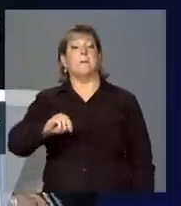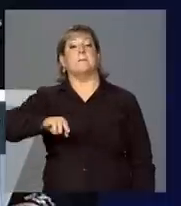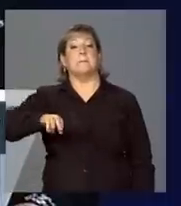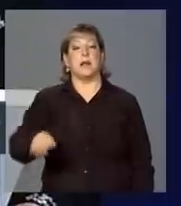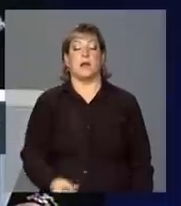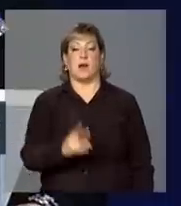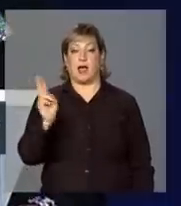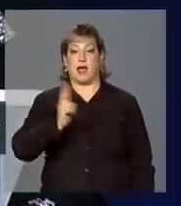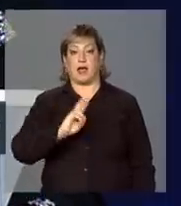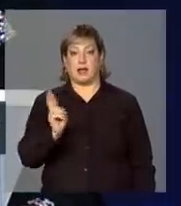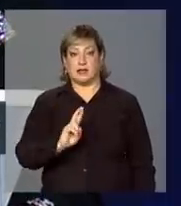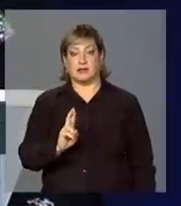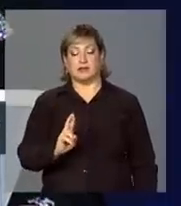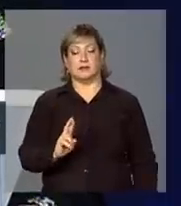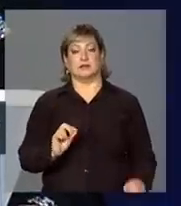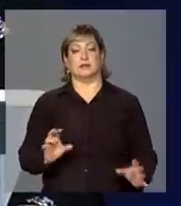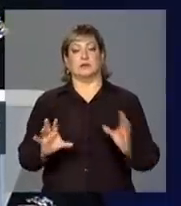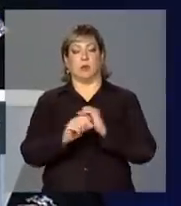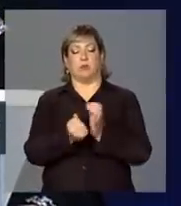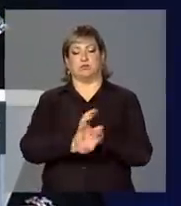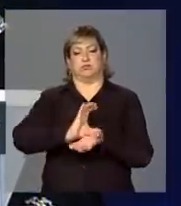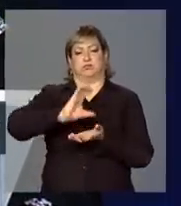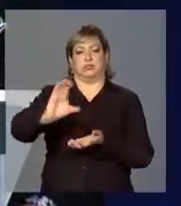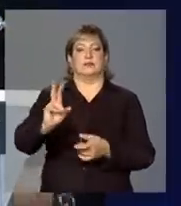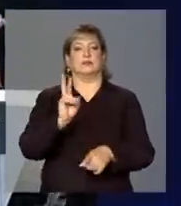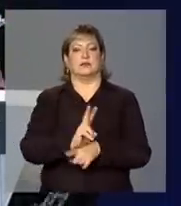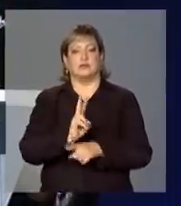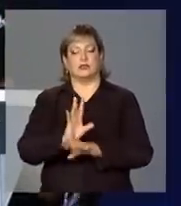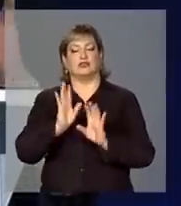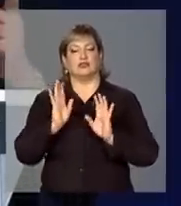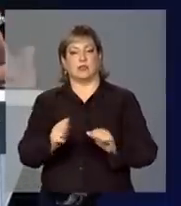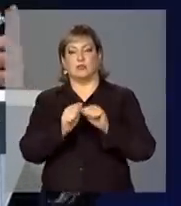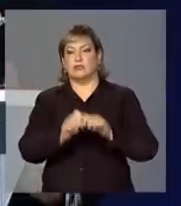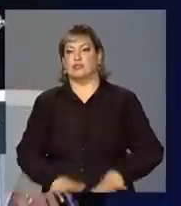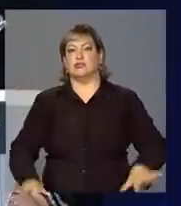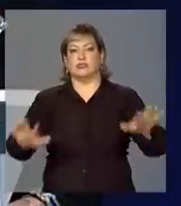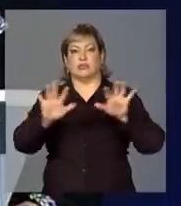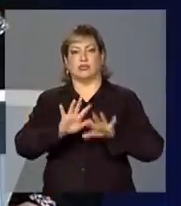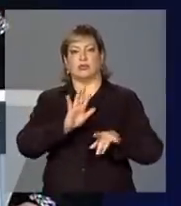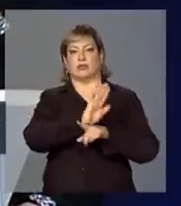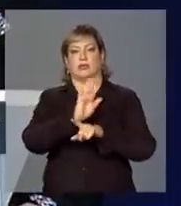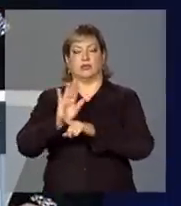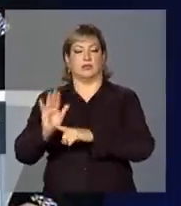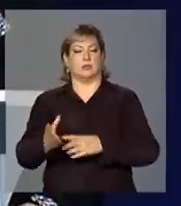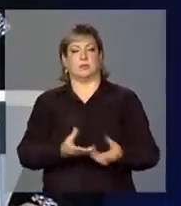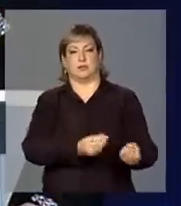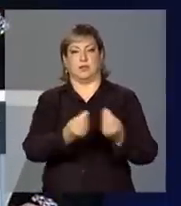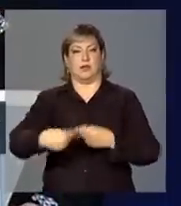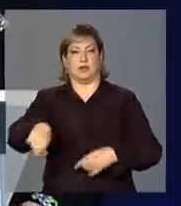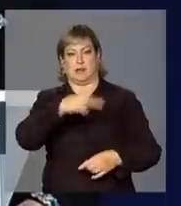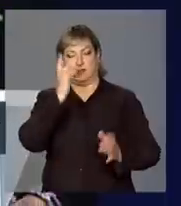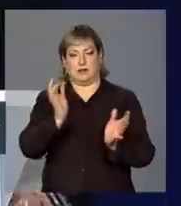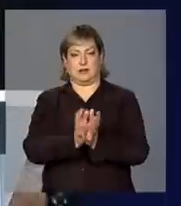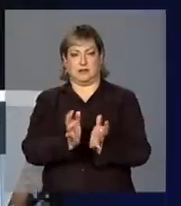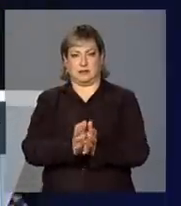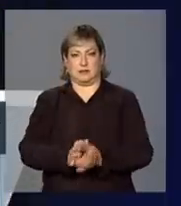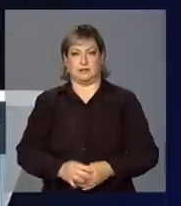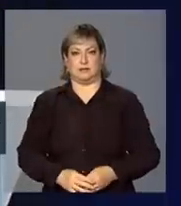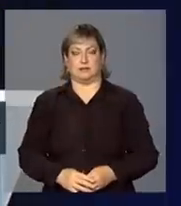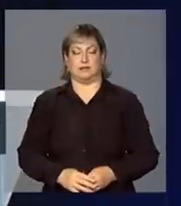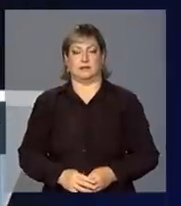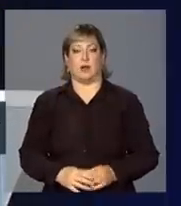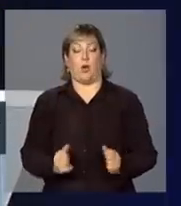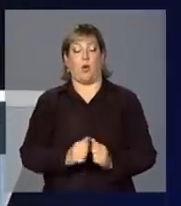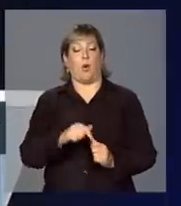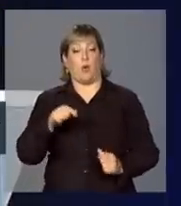5 bilhões e 900 milhões de reais de empréstimos foram mobilizados para atender a esse setor. Com o